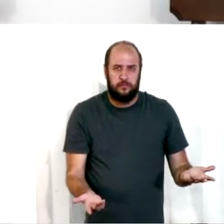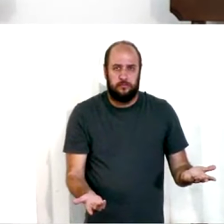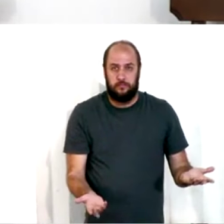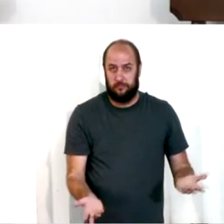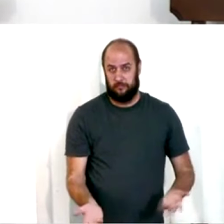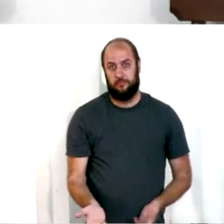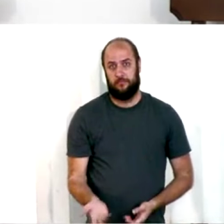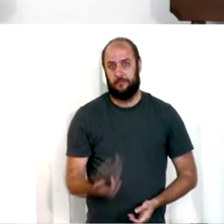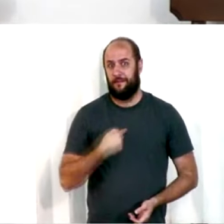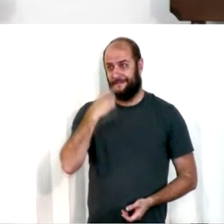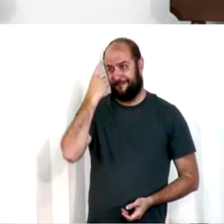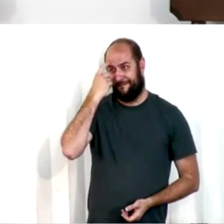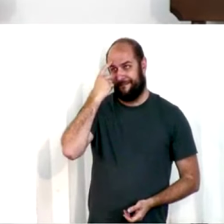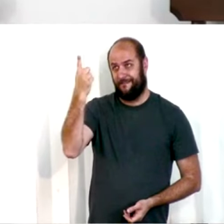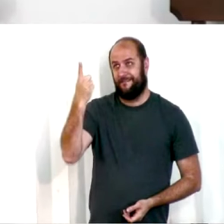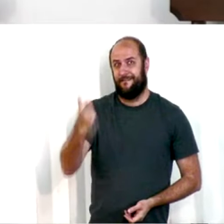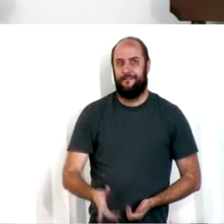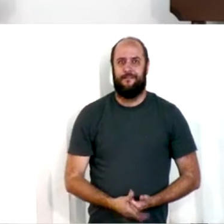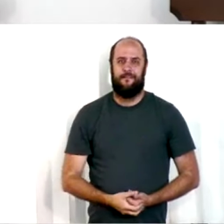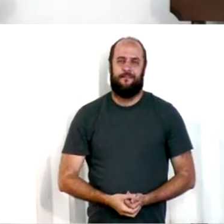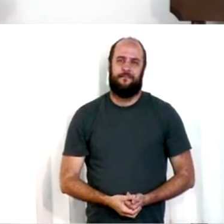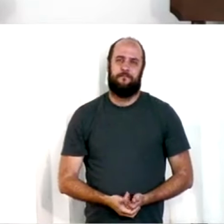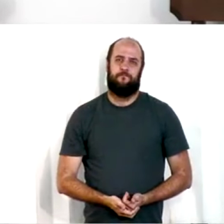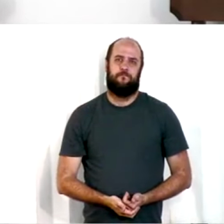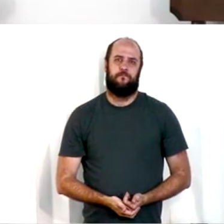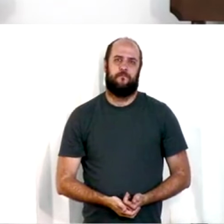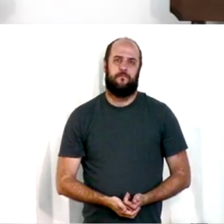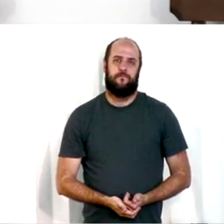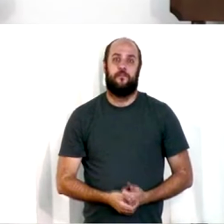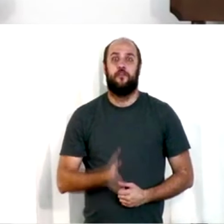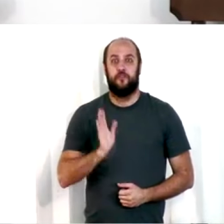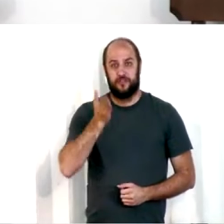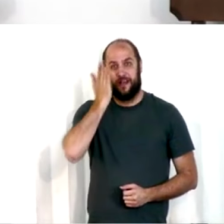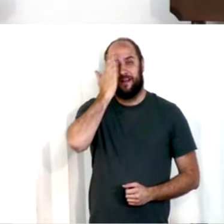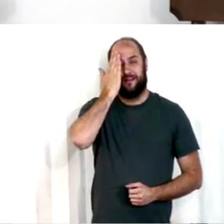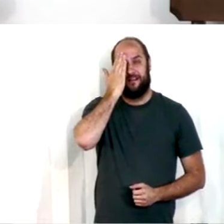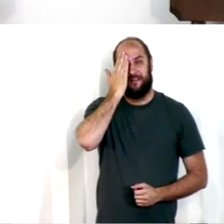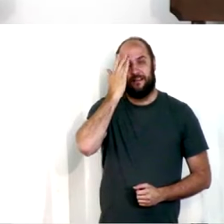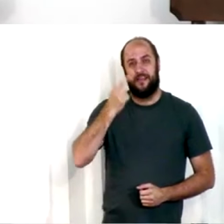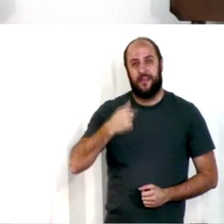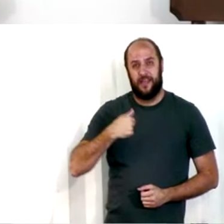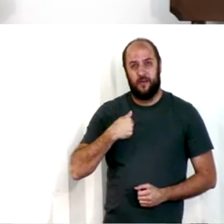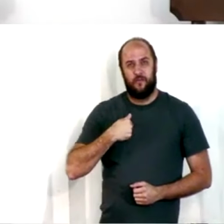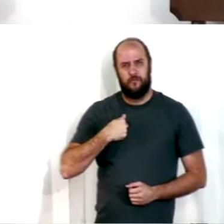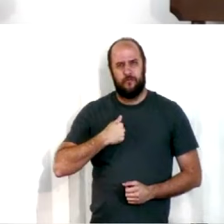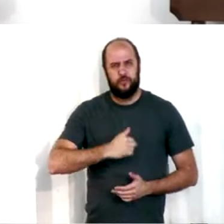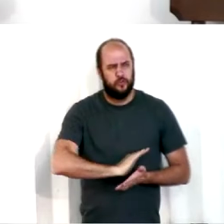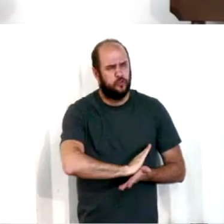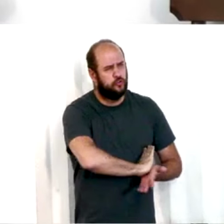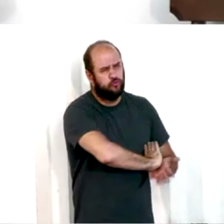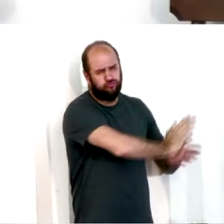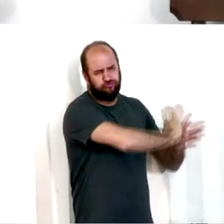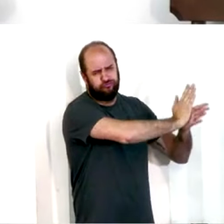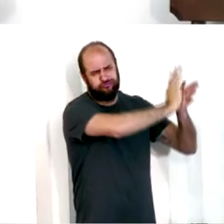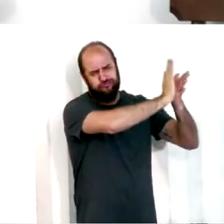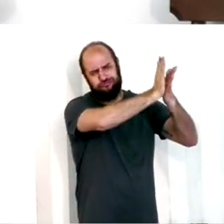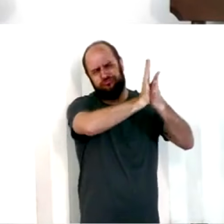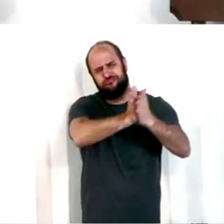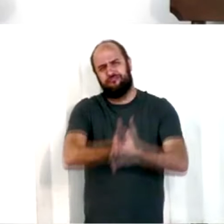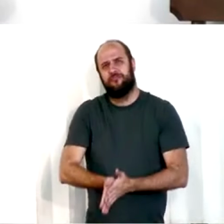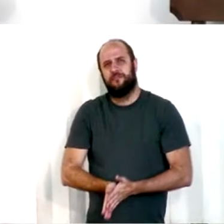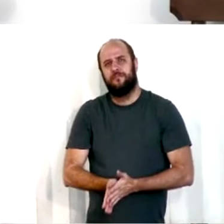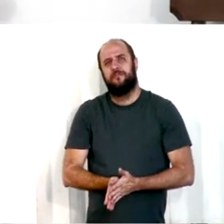Ele teve uma ideia do que ele poderia fazer. Eu sei o que eu vou fazer. Eu vou destruir tudo o que eu tenho. Eu